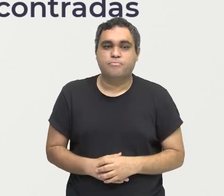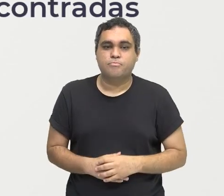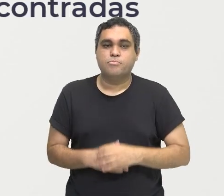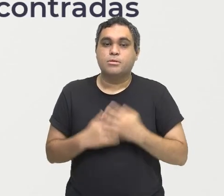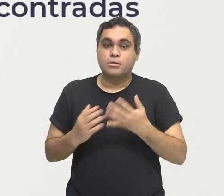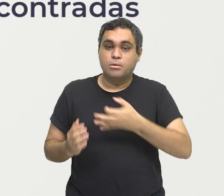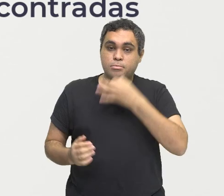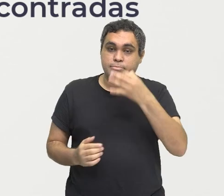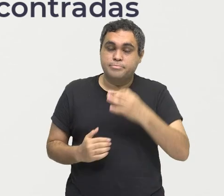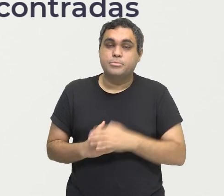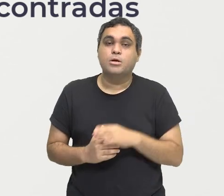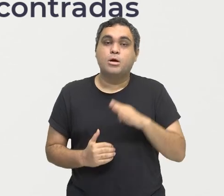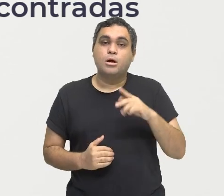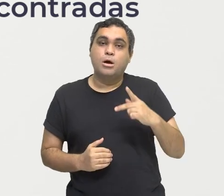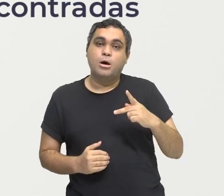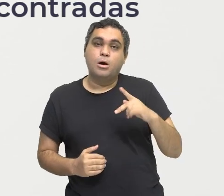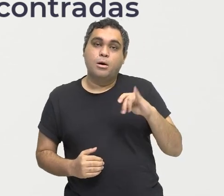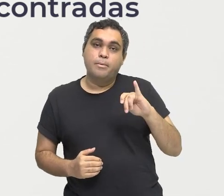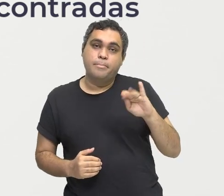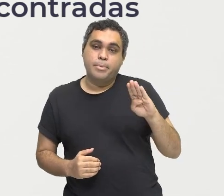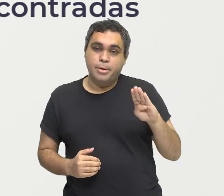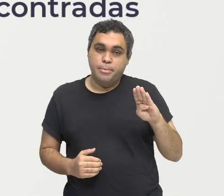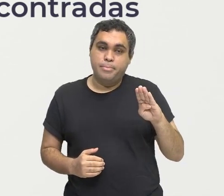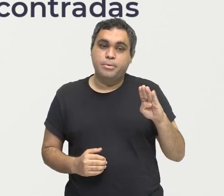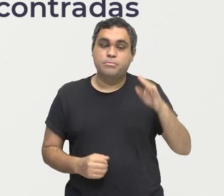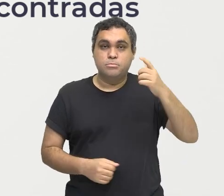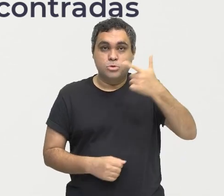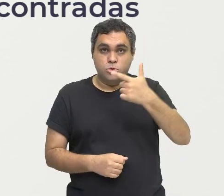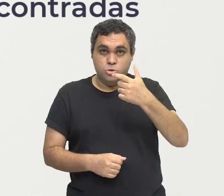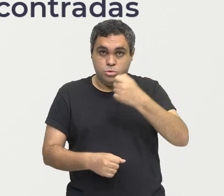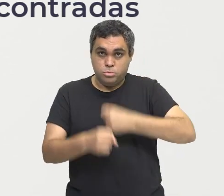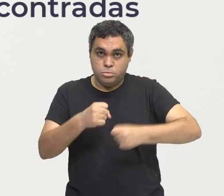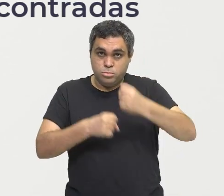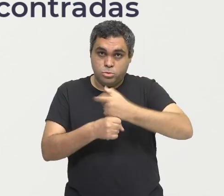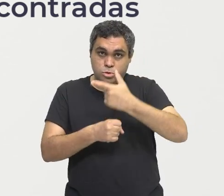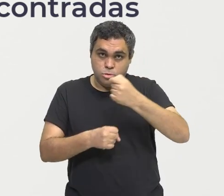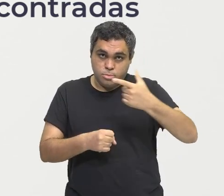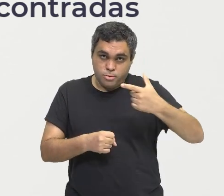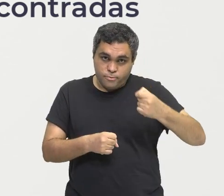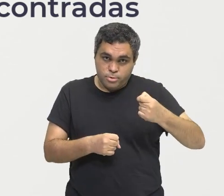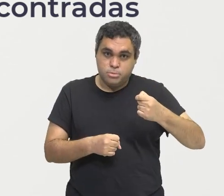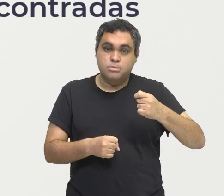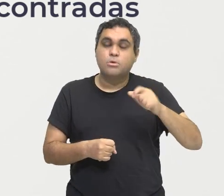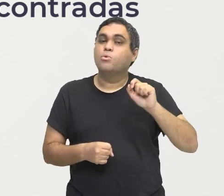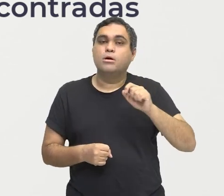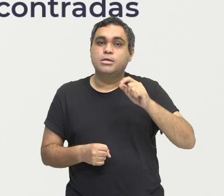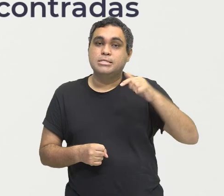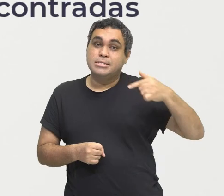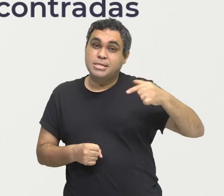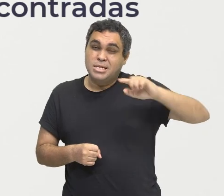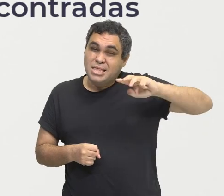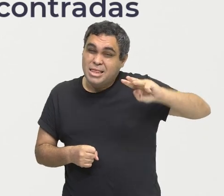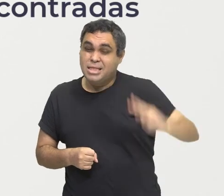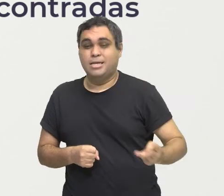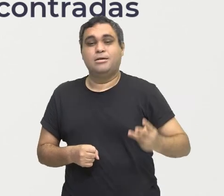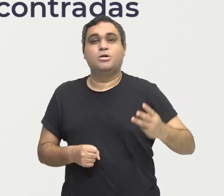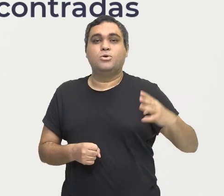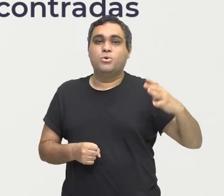nosso país, gente, no ano de 2020, ele foi de 7,4 trilhões. E a nossa base econômica